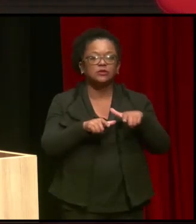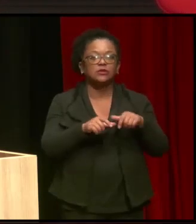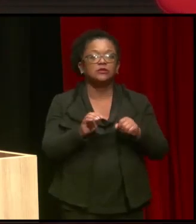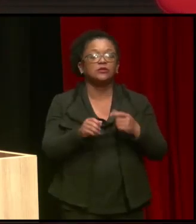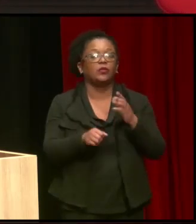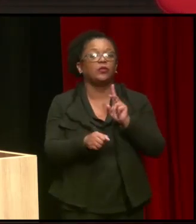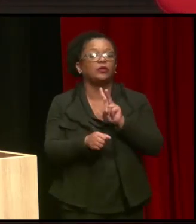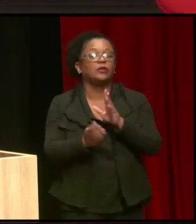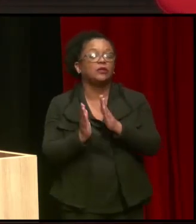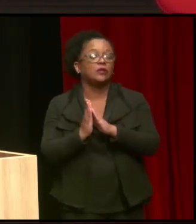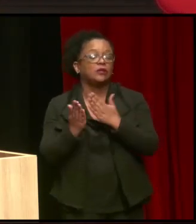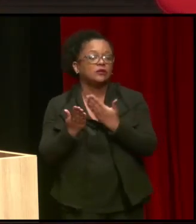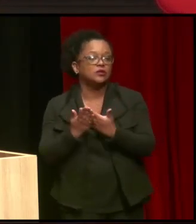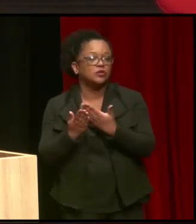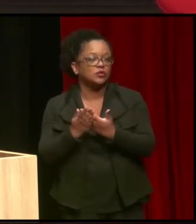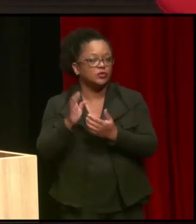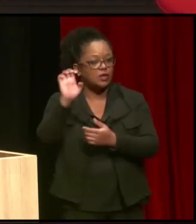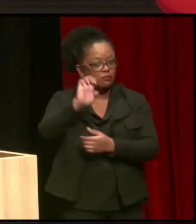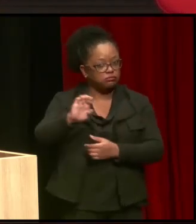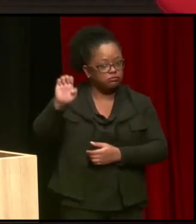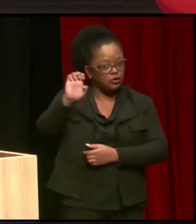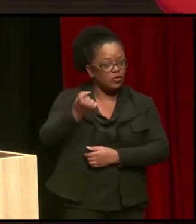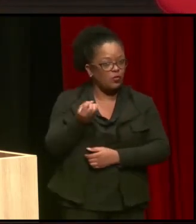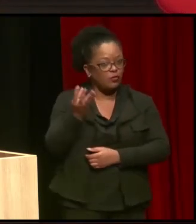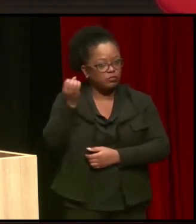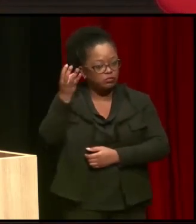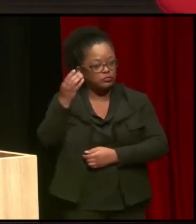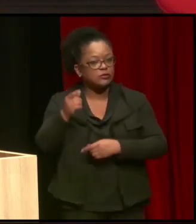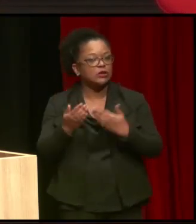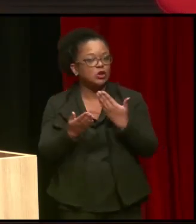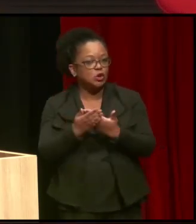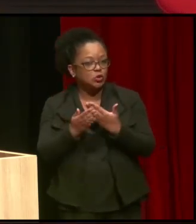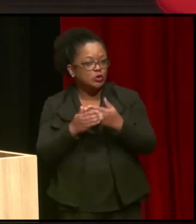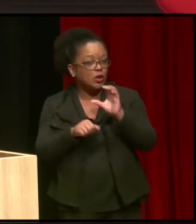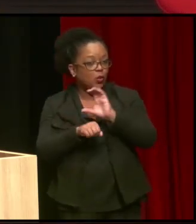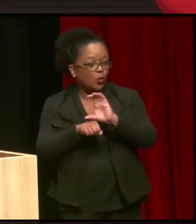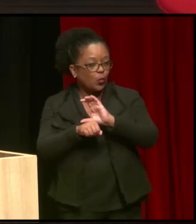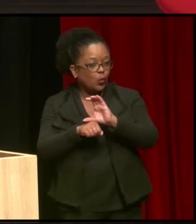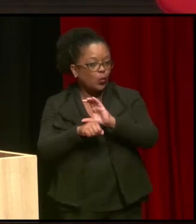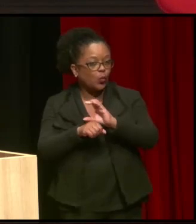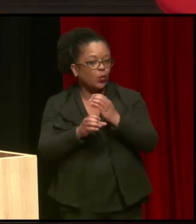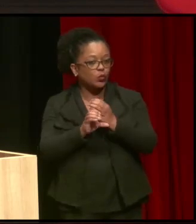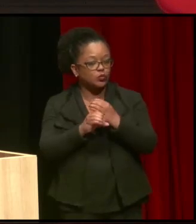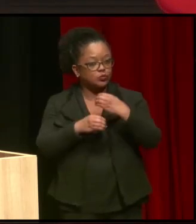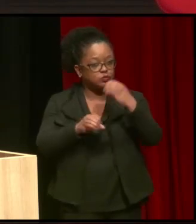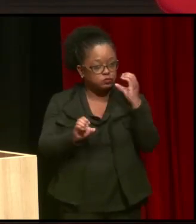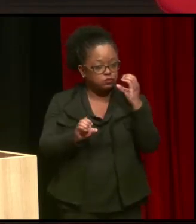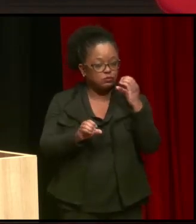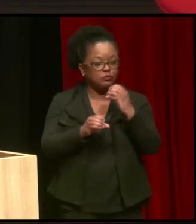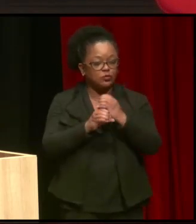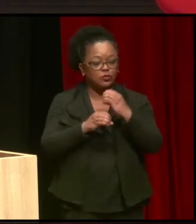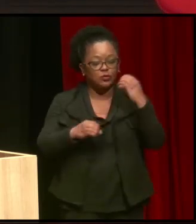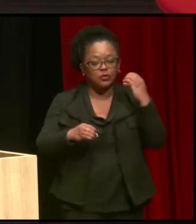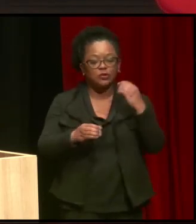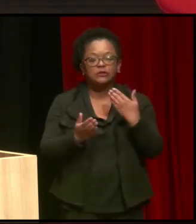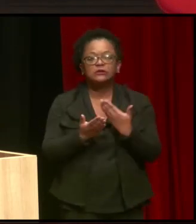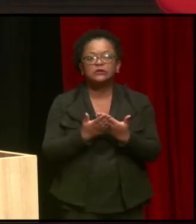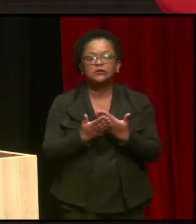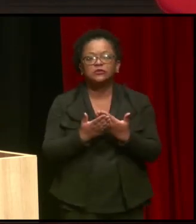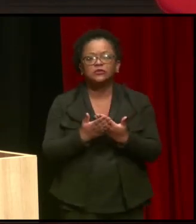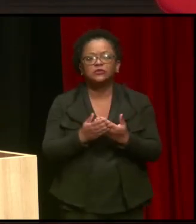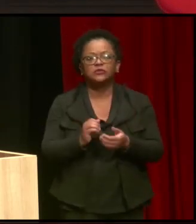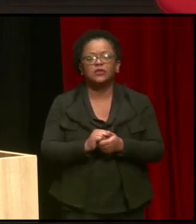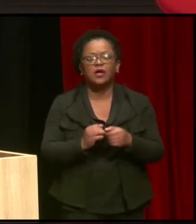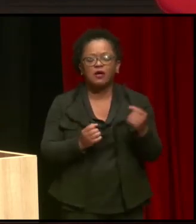E ele estava lá estudando engenharia na Europa, ele morava em Novo Hamburgo. E ele foi passear com um amigo dele